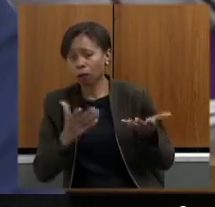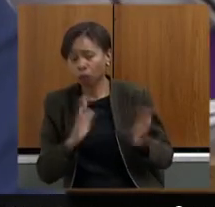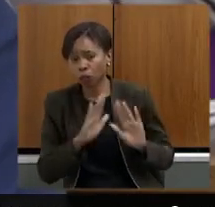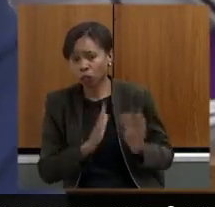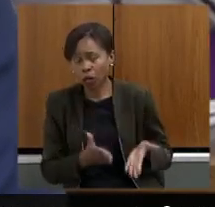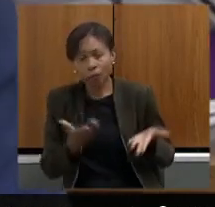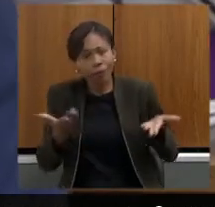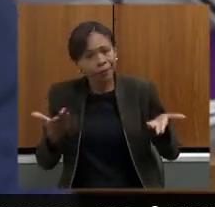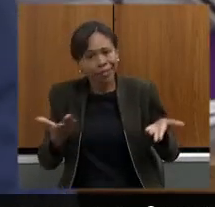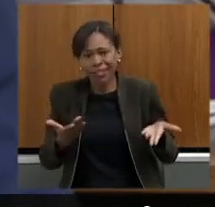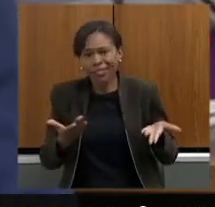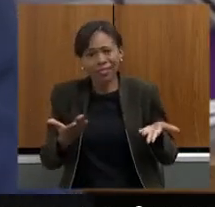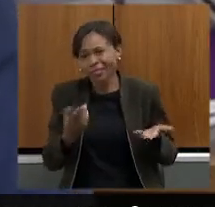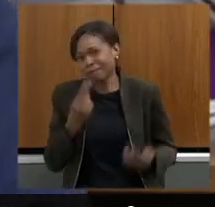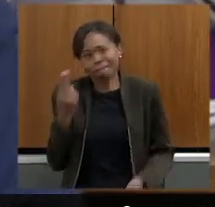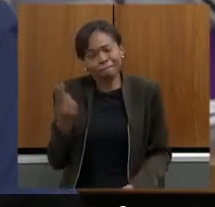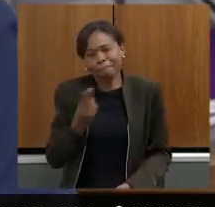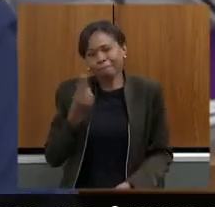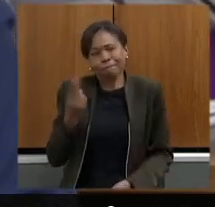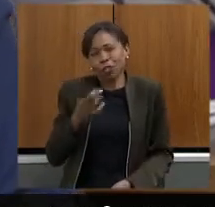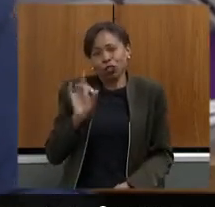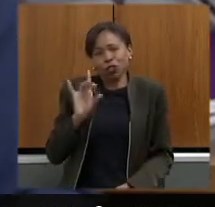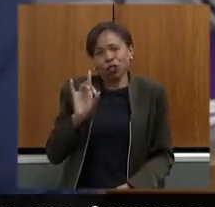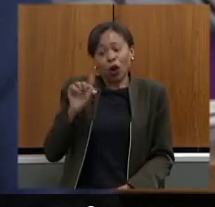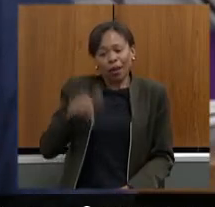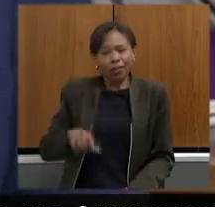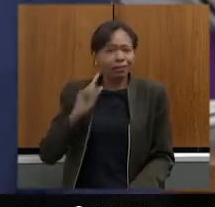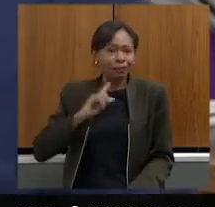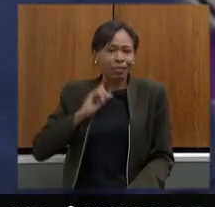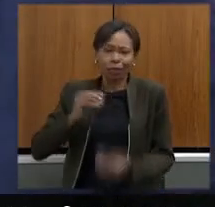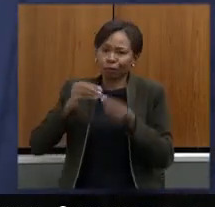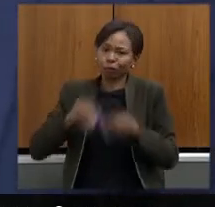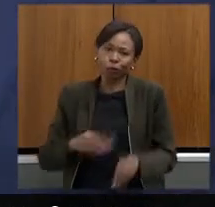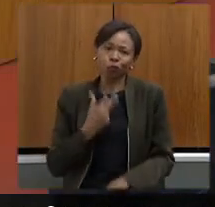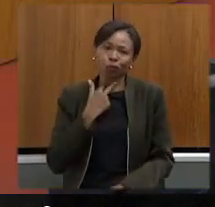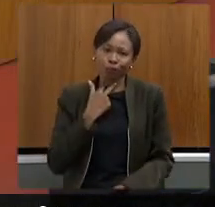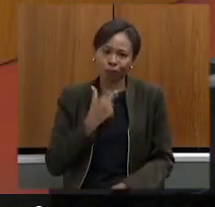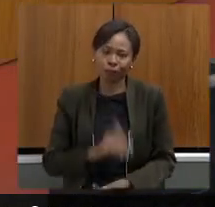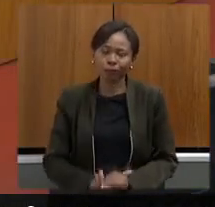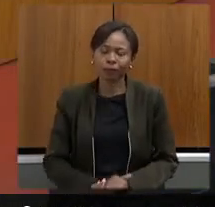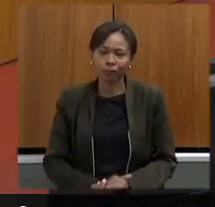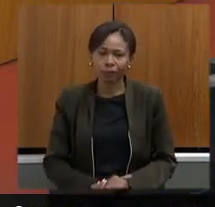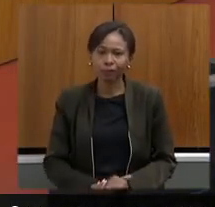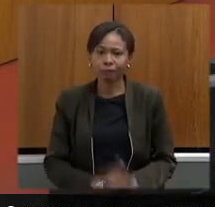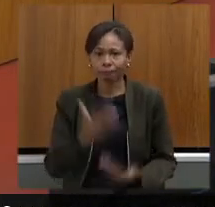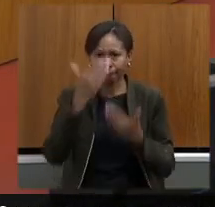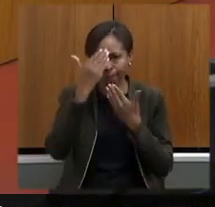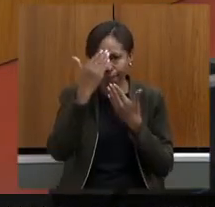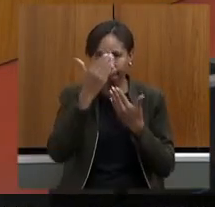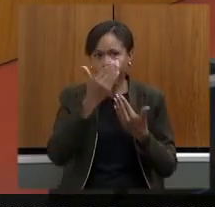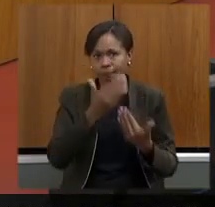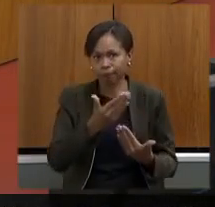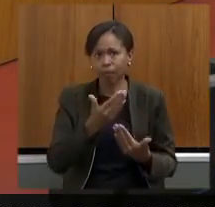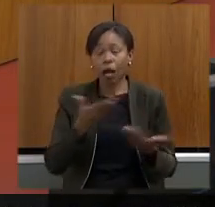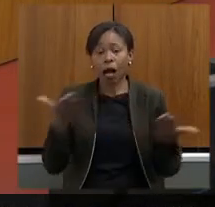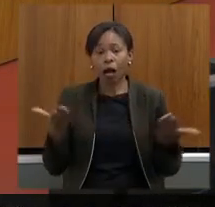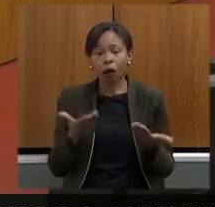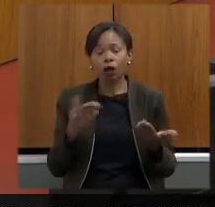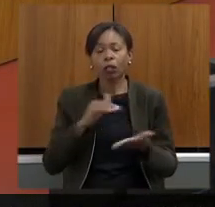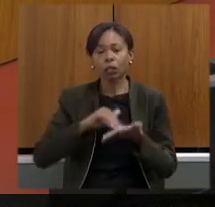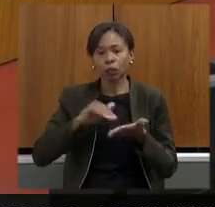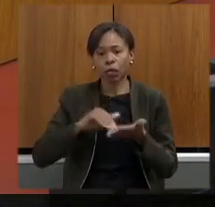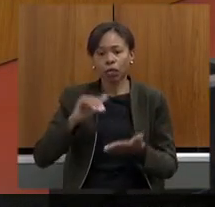conta que não dá para ficar o estado Minas Gerais e obrigado pela sua tréplica